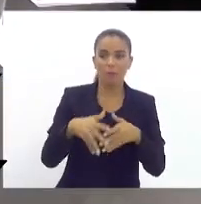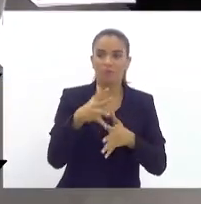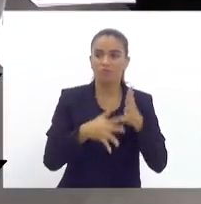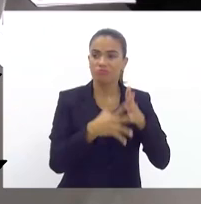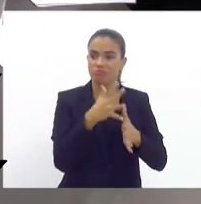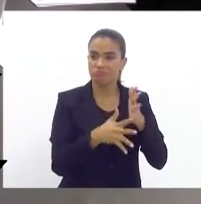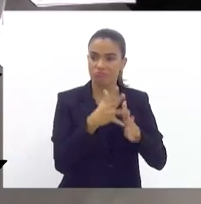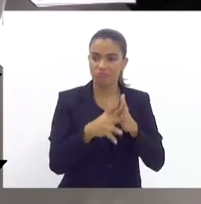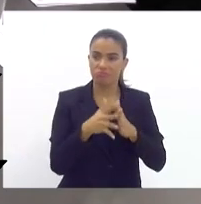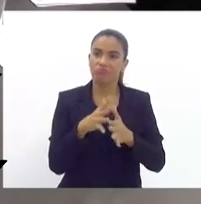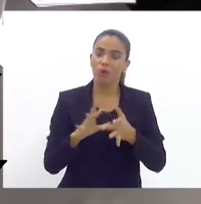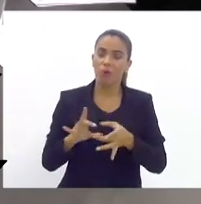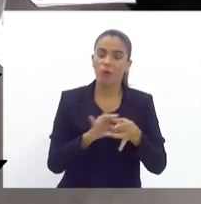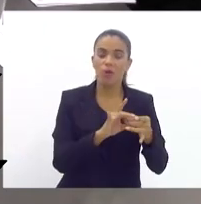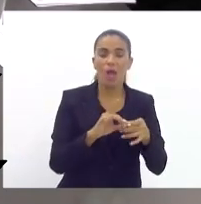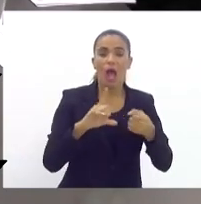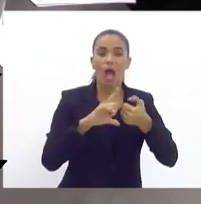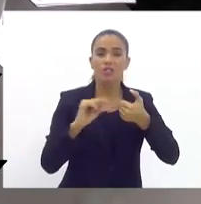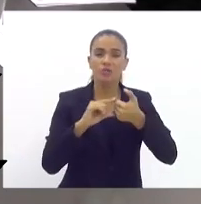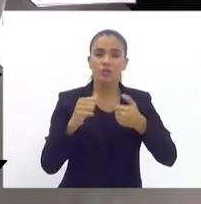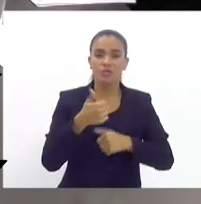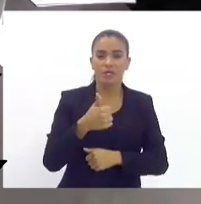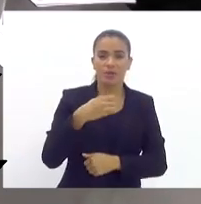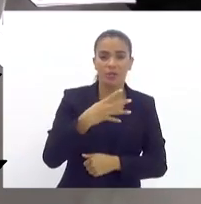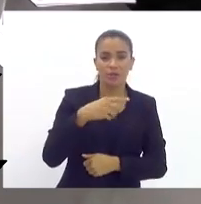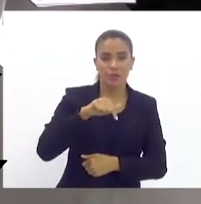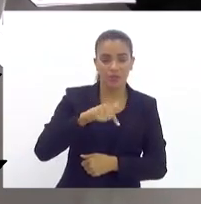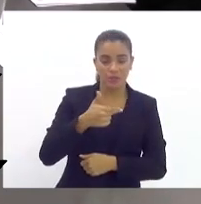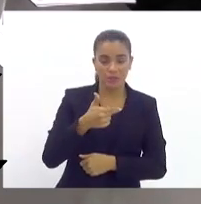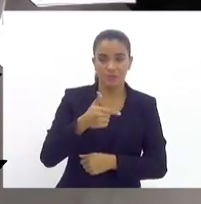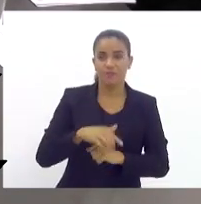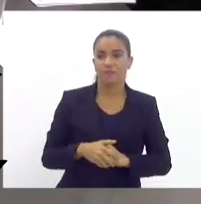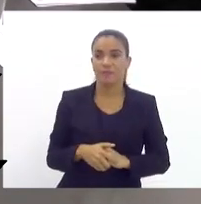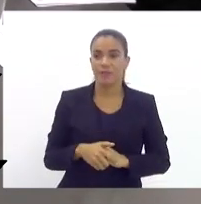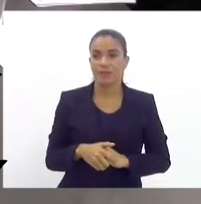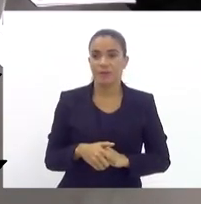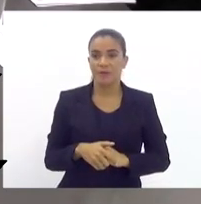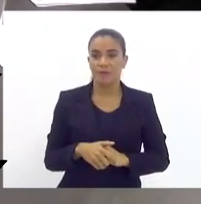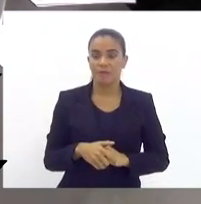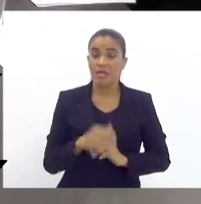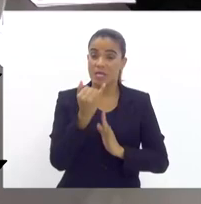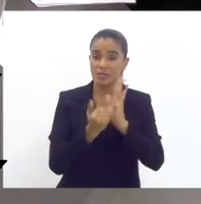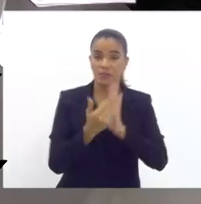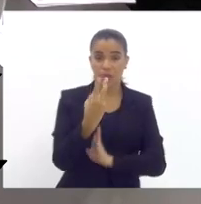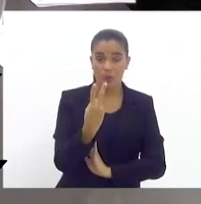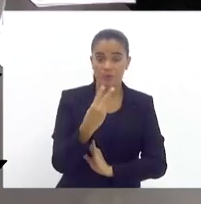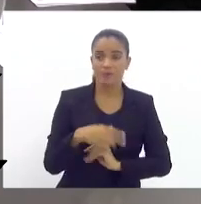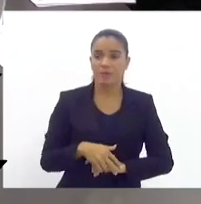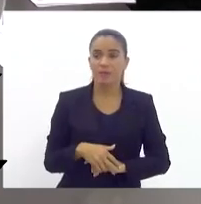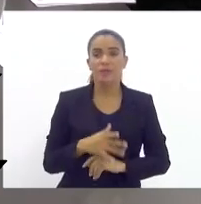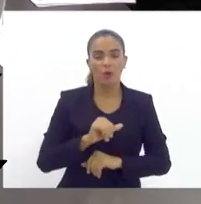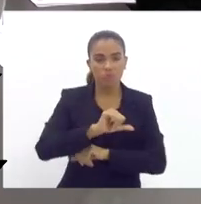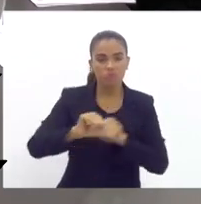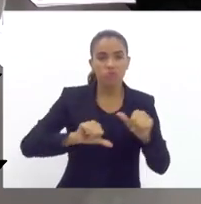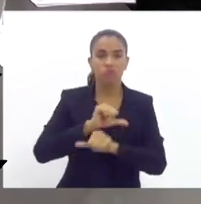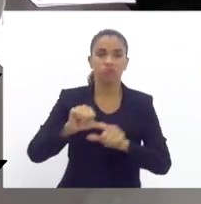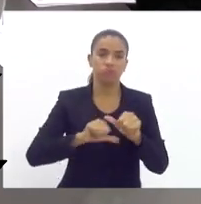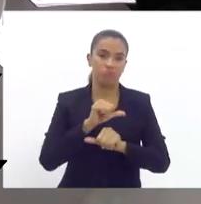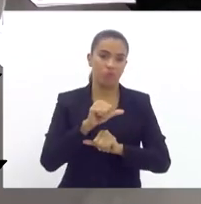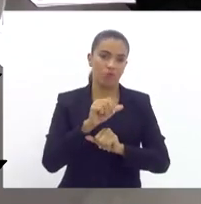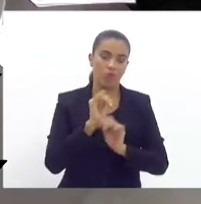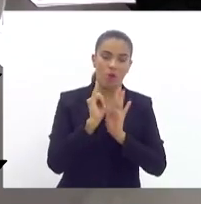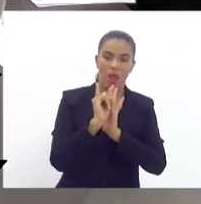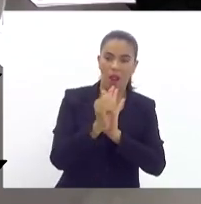Pela prejudicabilidade, conforme o artigo 142 do Regimento Interno. Então, inciso 2. Em discussão, o parecer retificado do